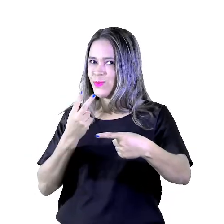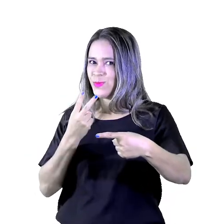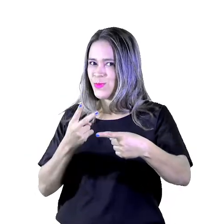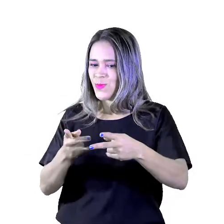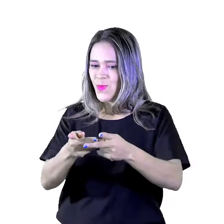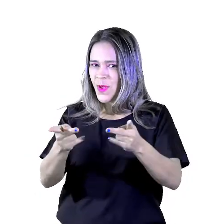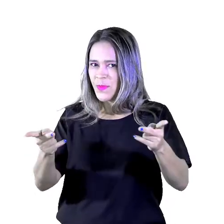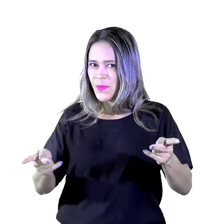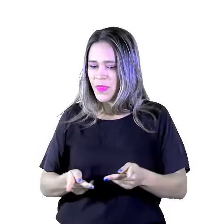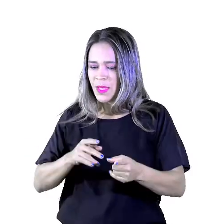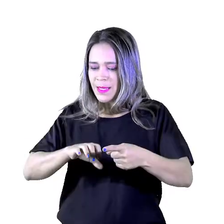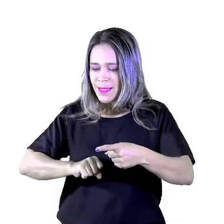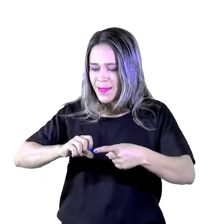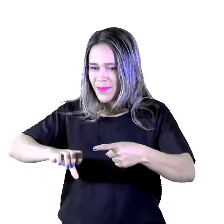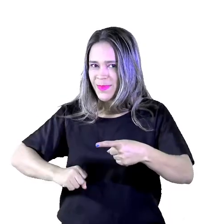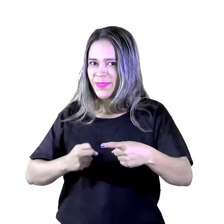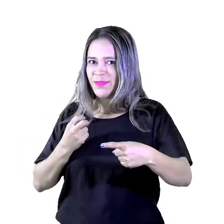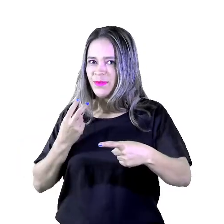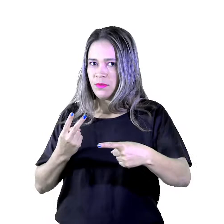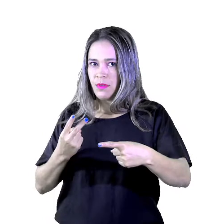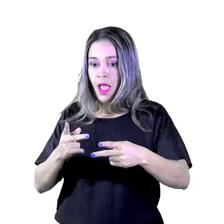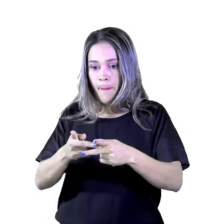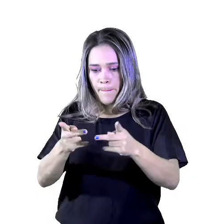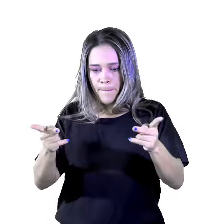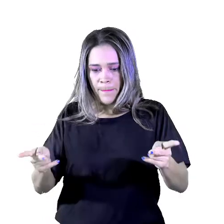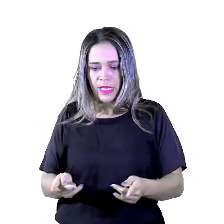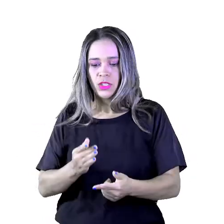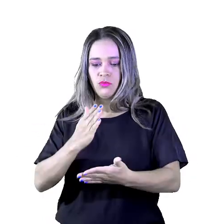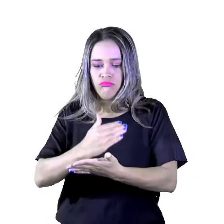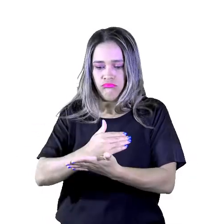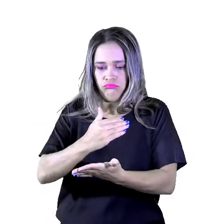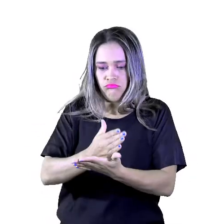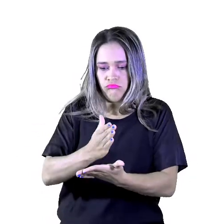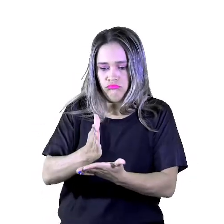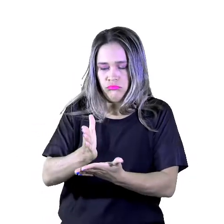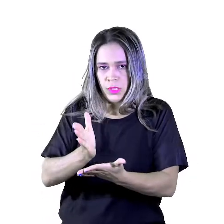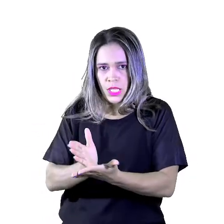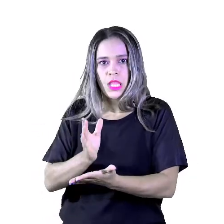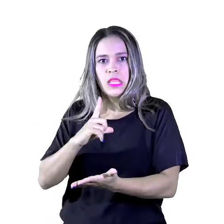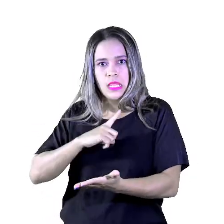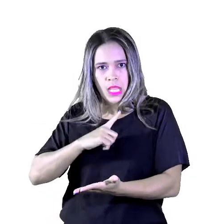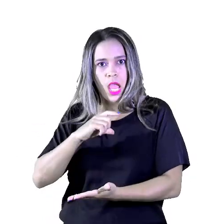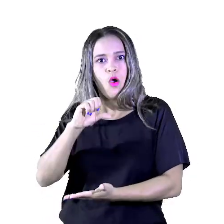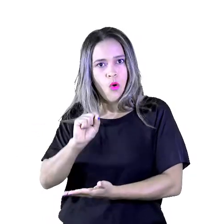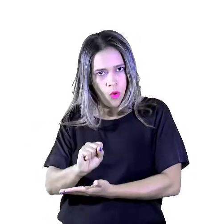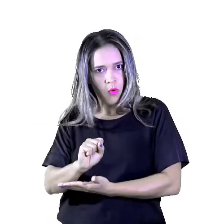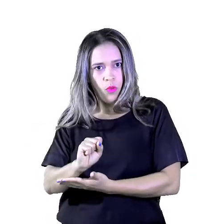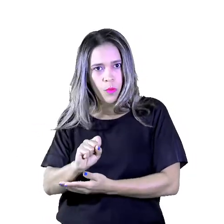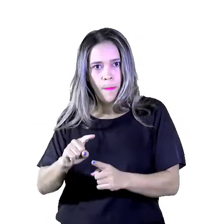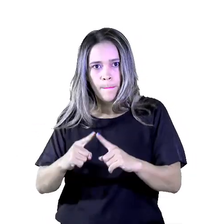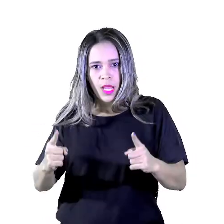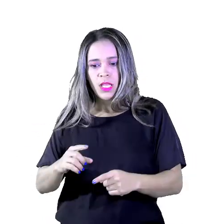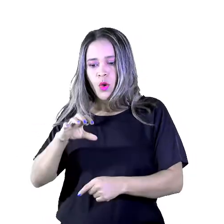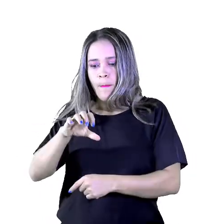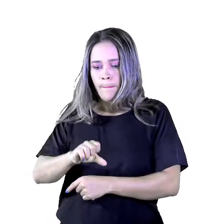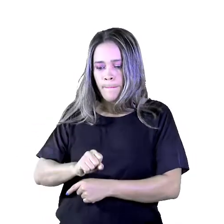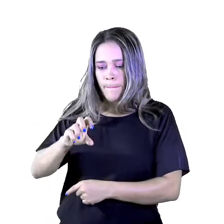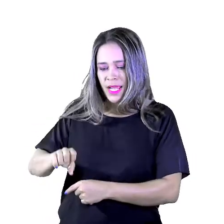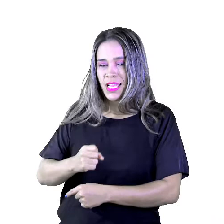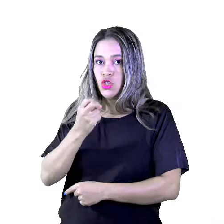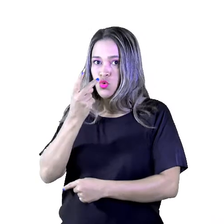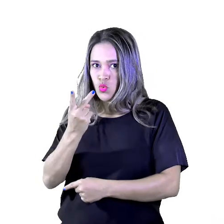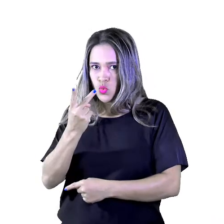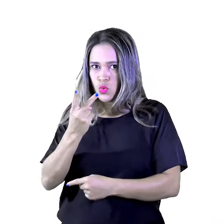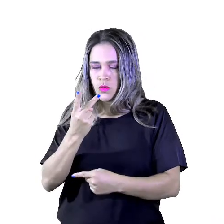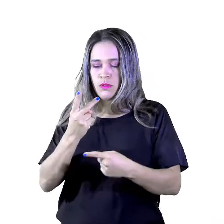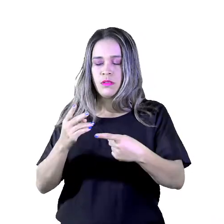mesma pizza? A pizza continua dividida em 8 partes iguais, turminha, mas eu peguei 2 partes, então